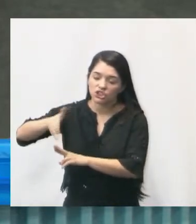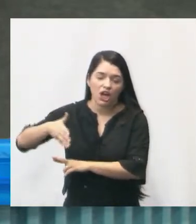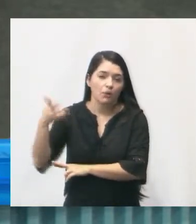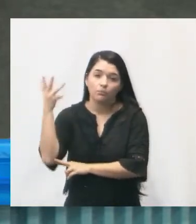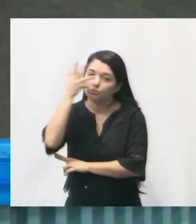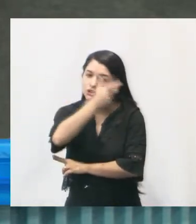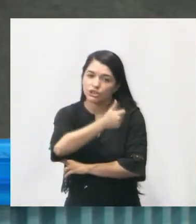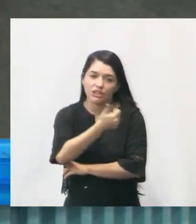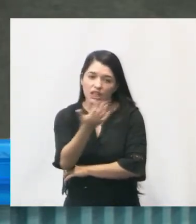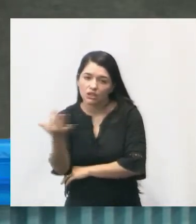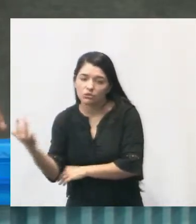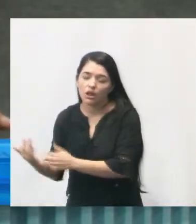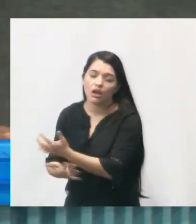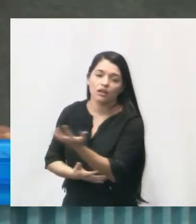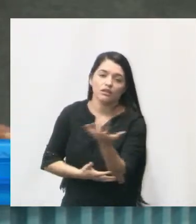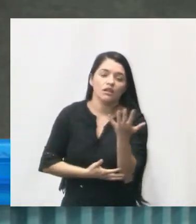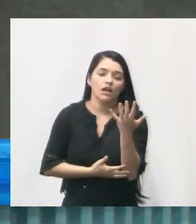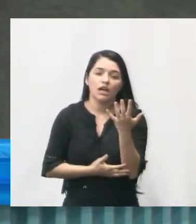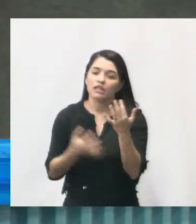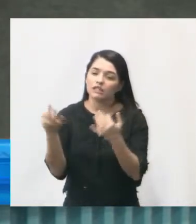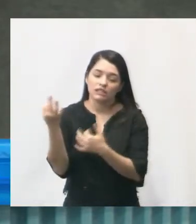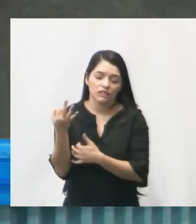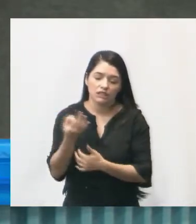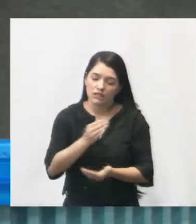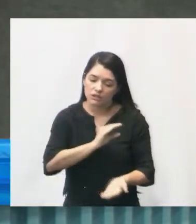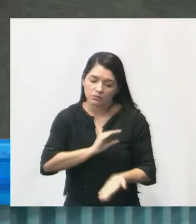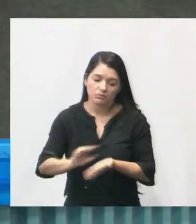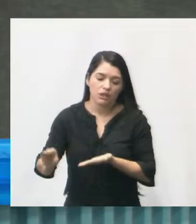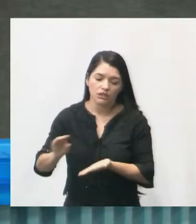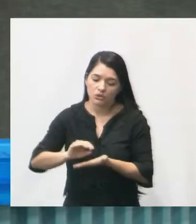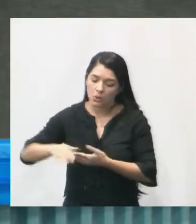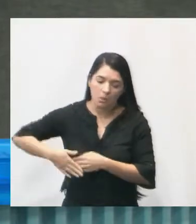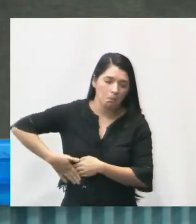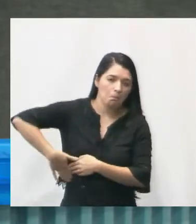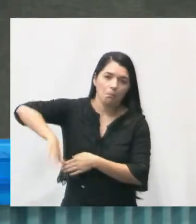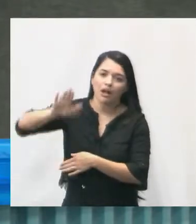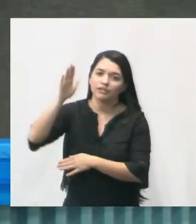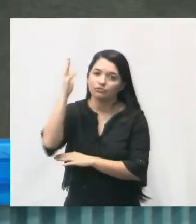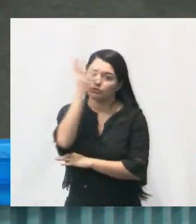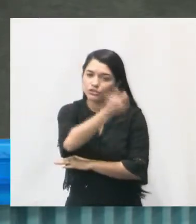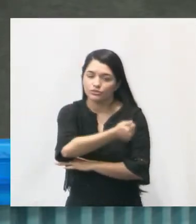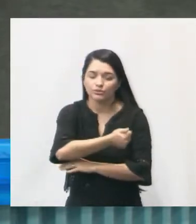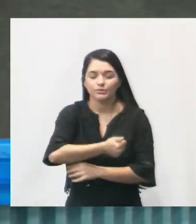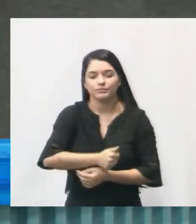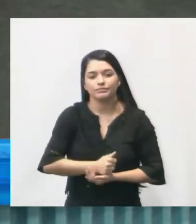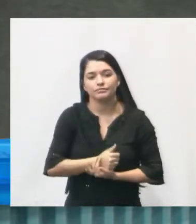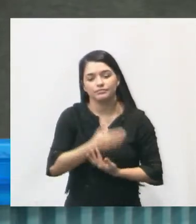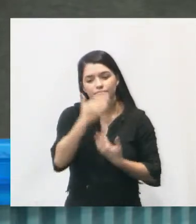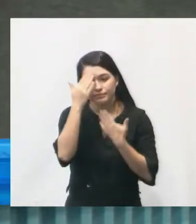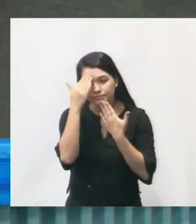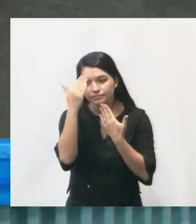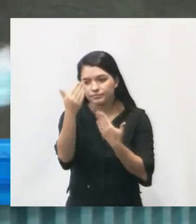e, com certeza, com esse recurso do BID, ela será ainda melhor. Tá bom? Meu muito obrigado.